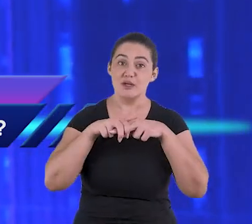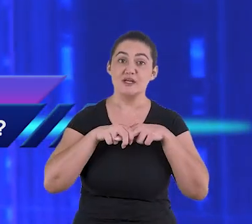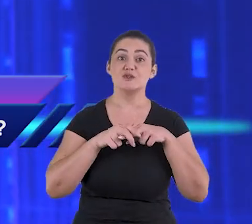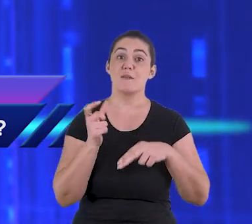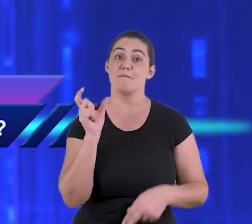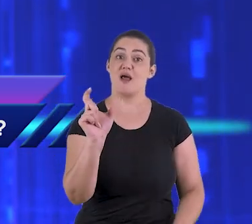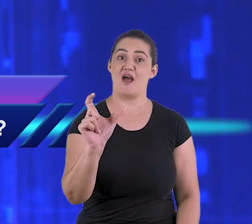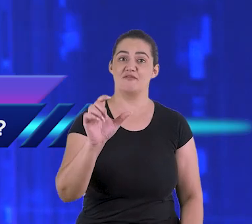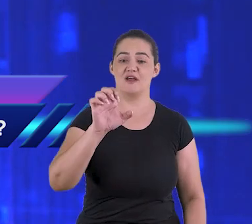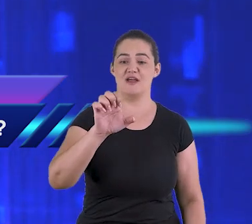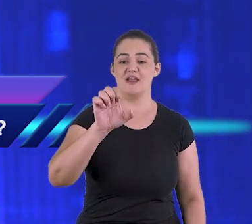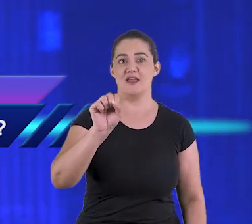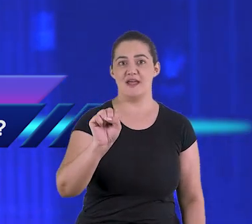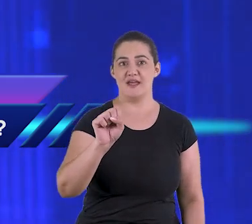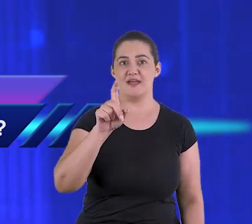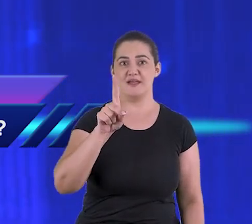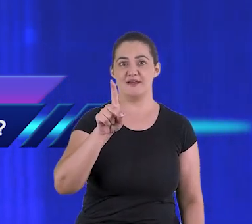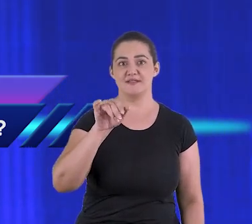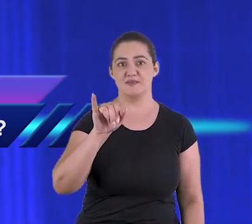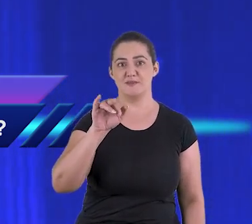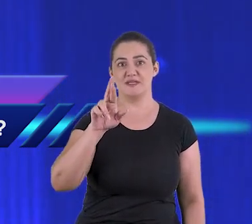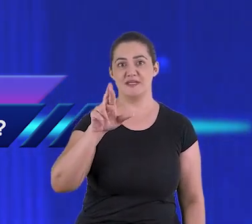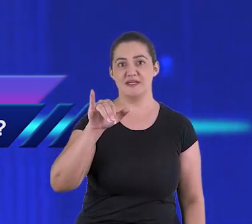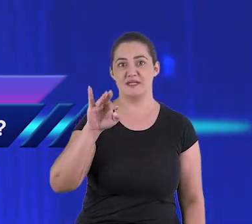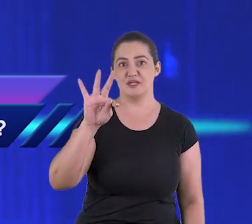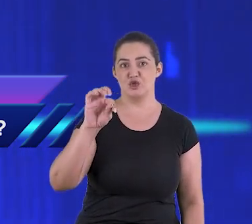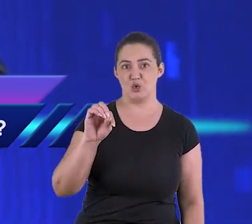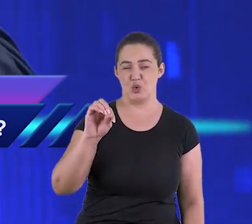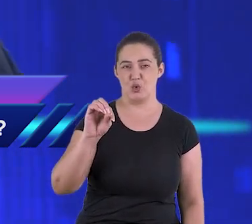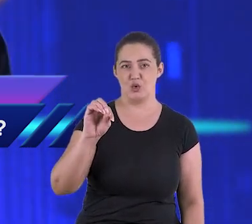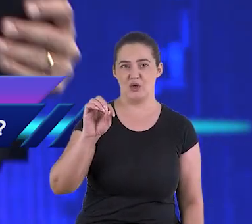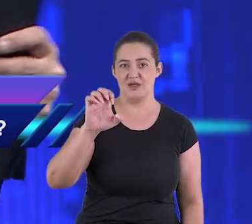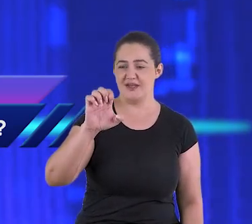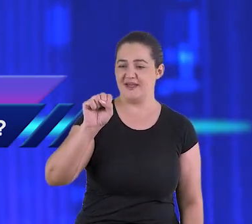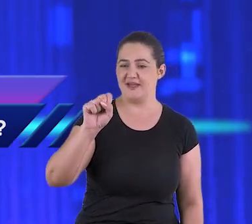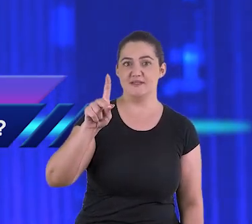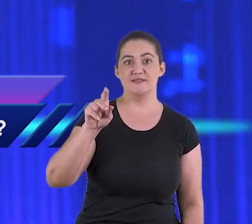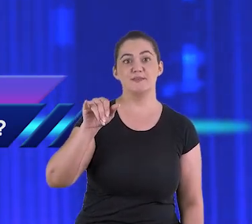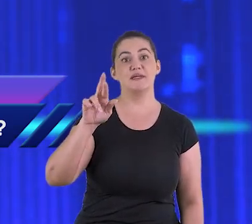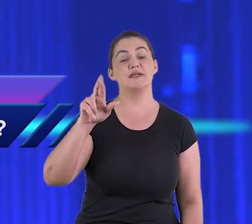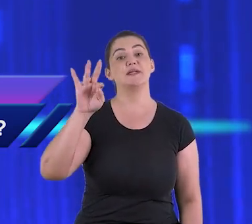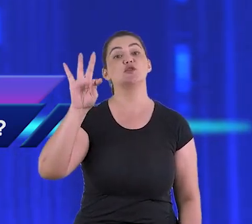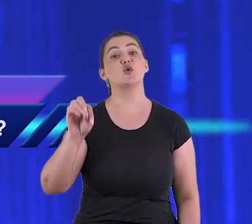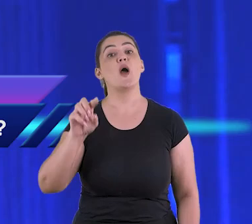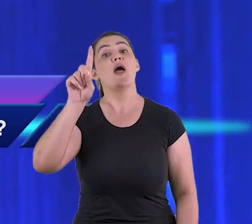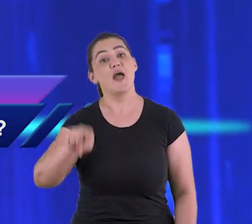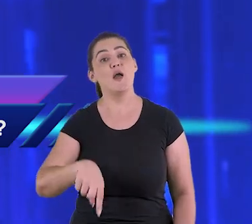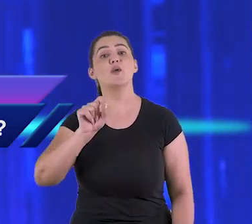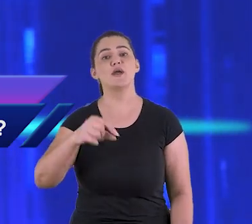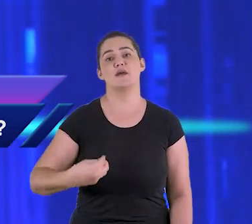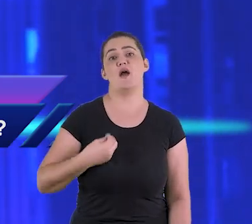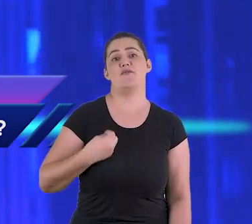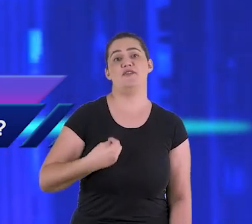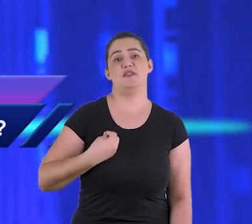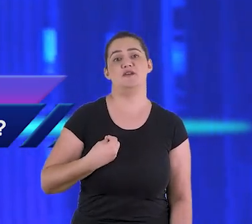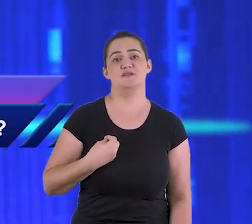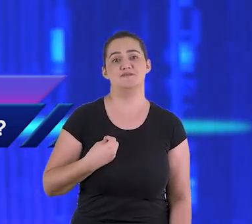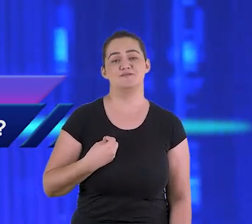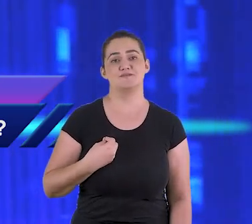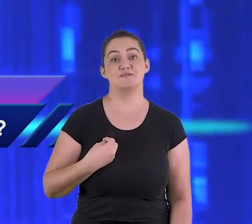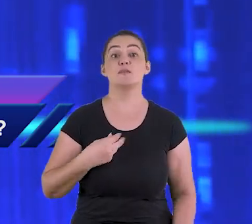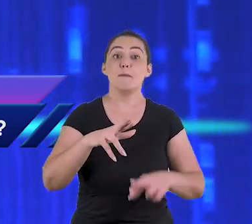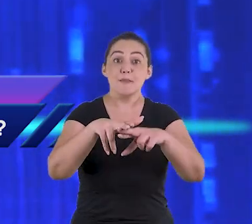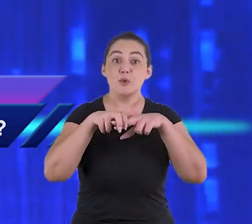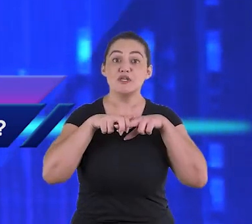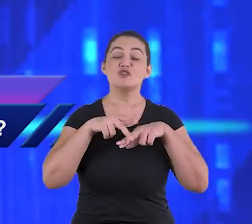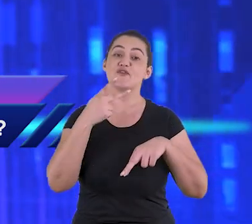palavra espírito define o princípio de vida impessoal que Deus dá às pessoas quando